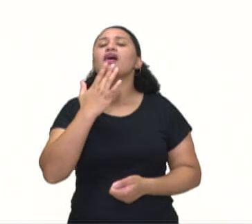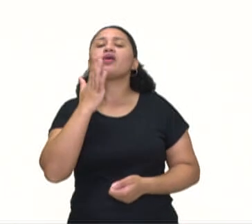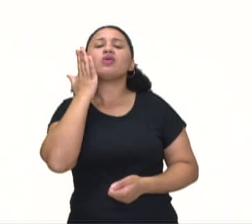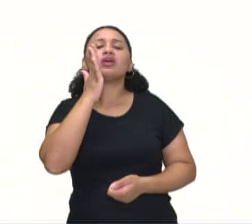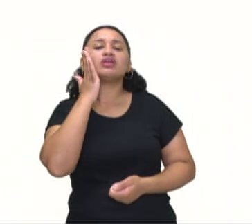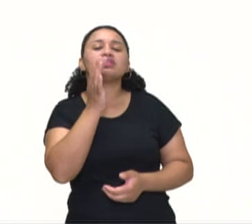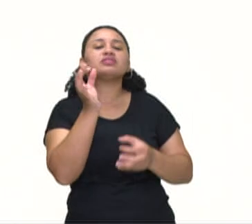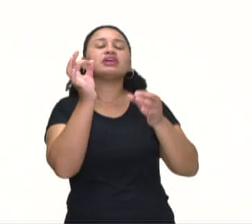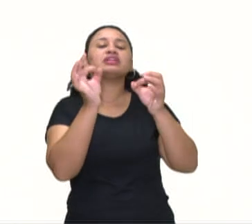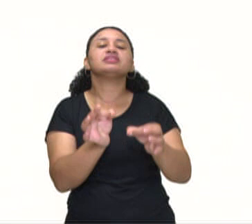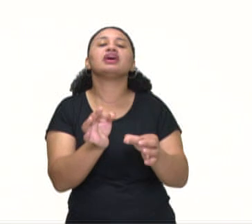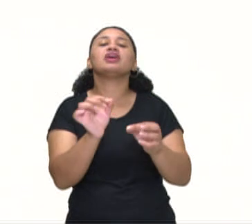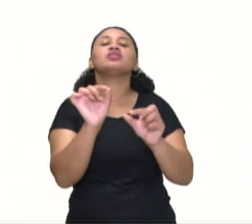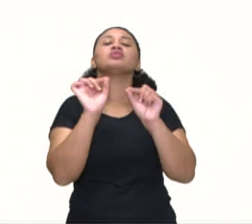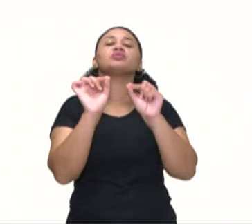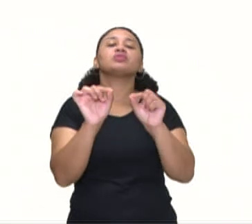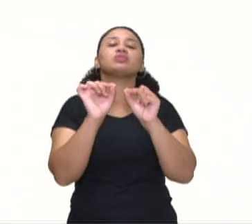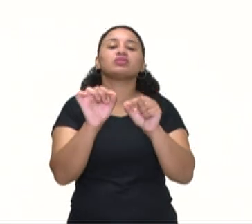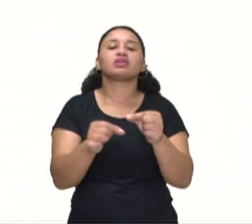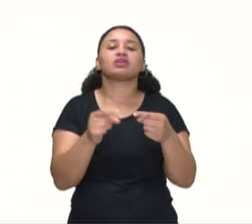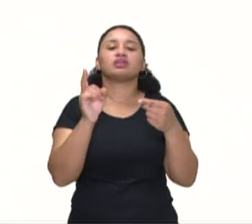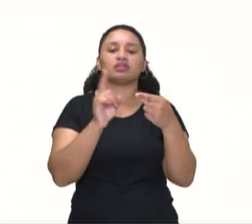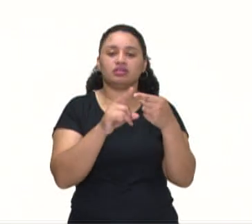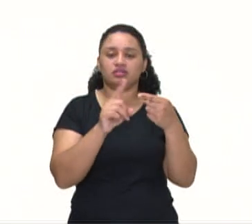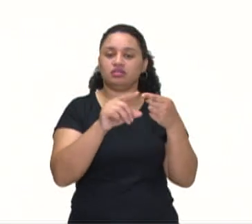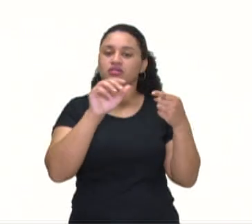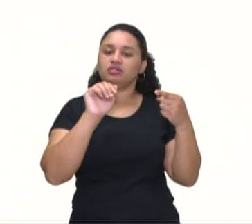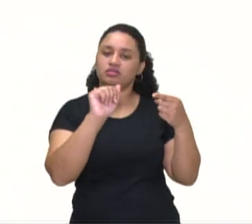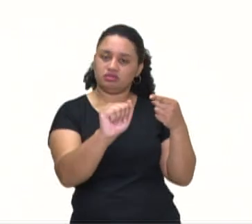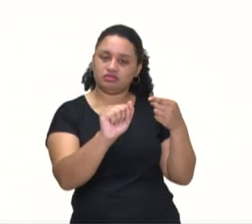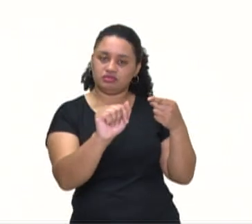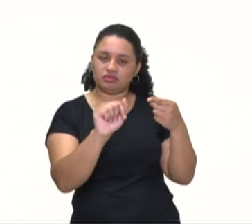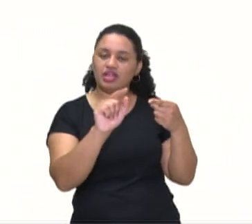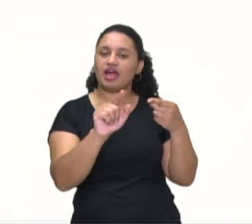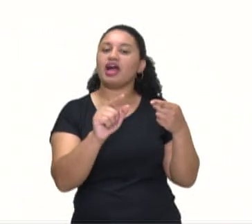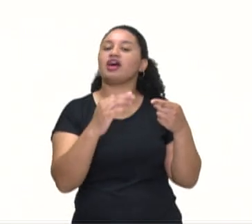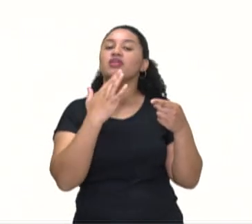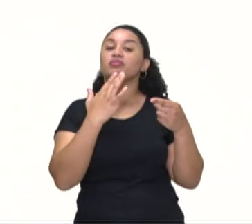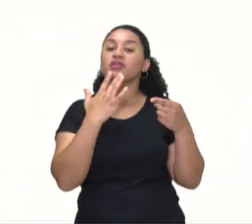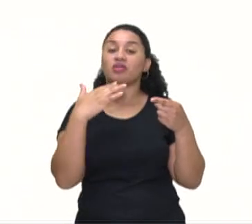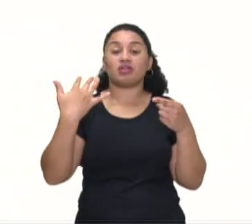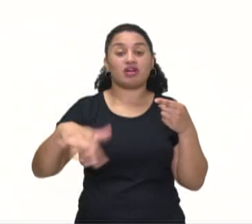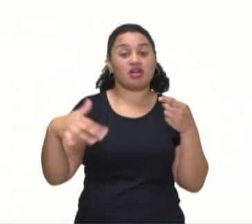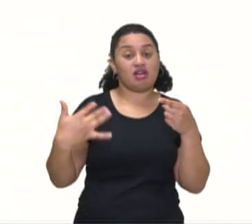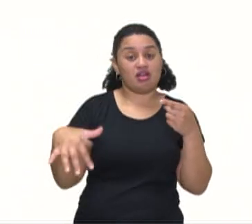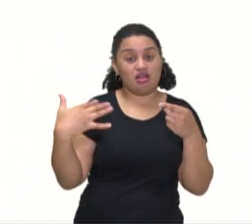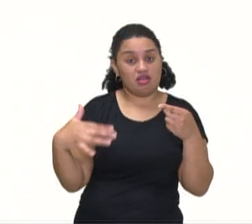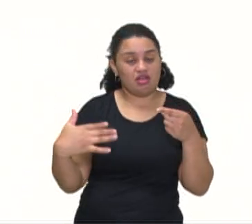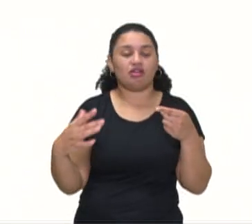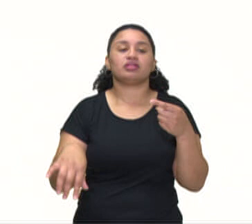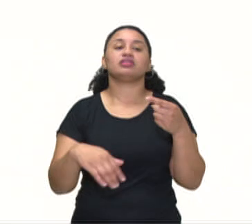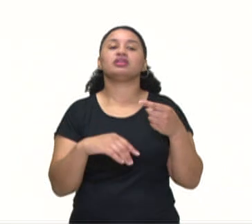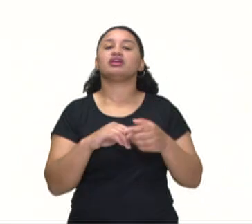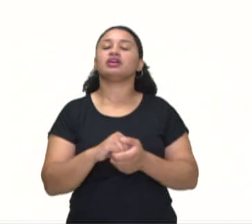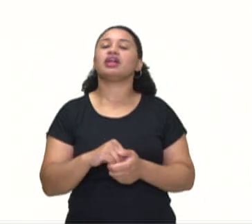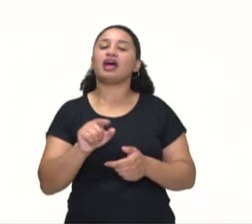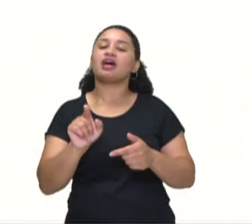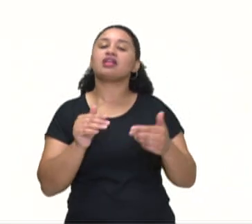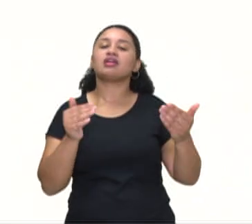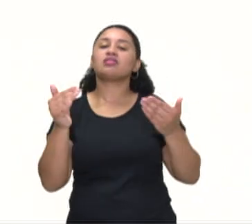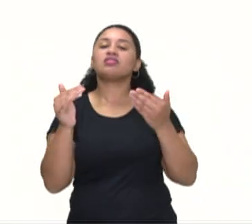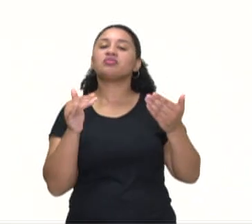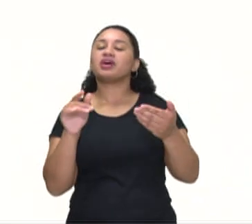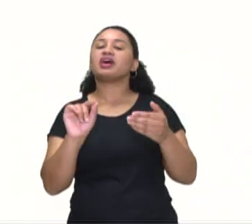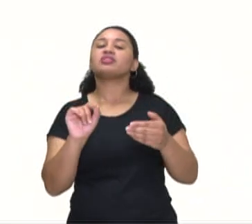correto afirmar que, letra A, era um pigmento de alto valor, sendo